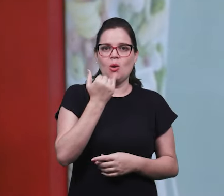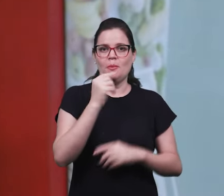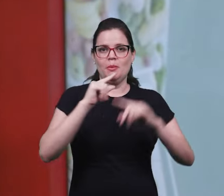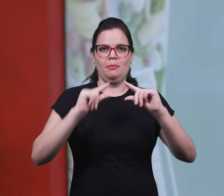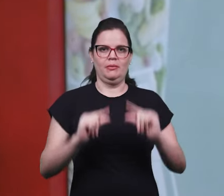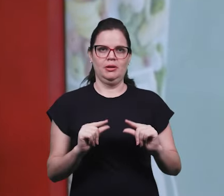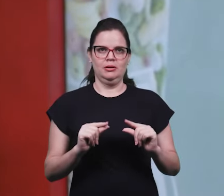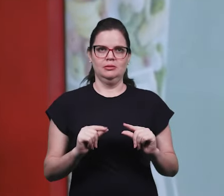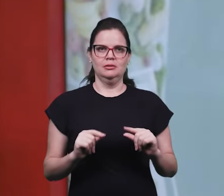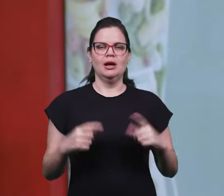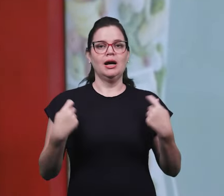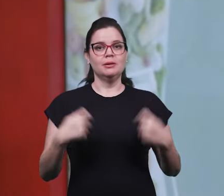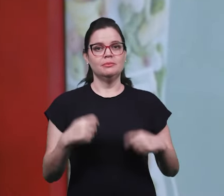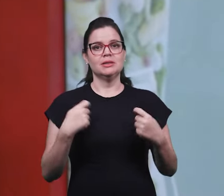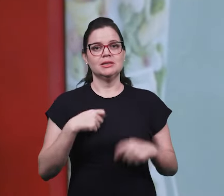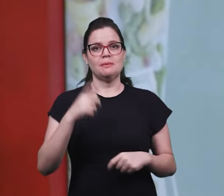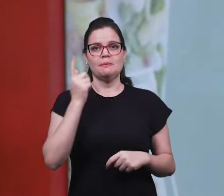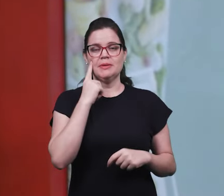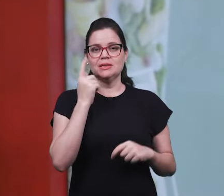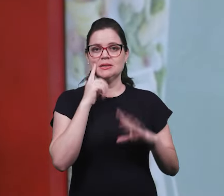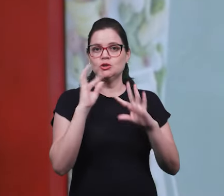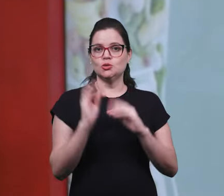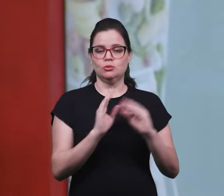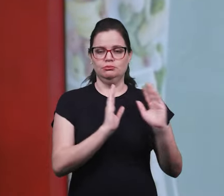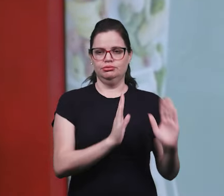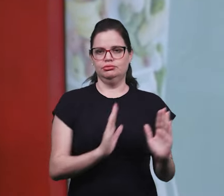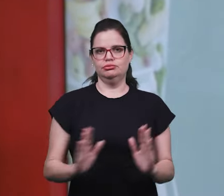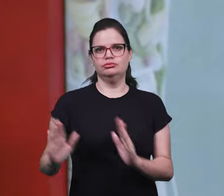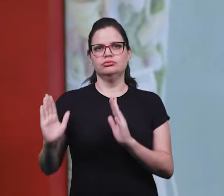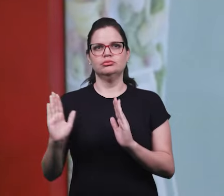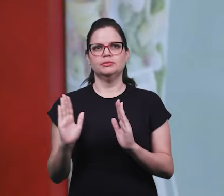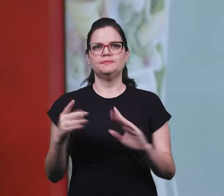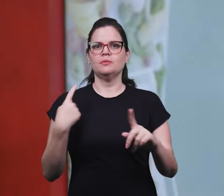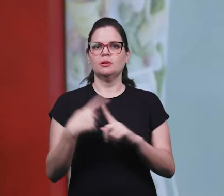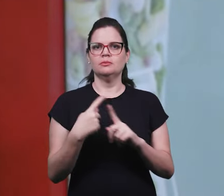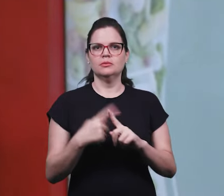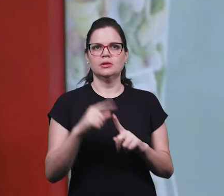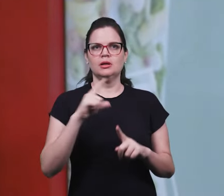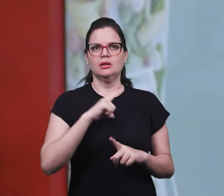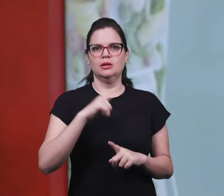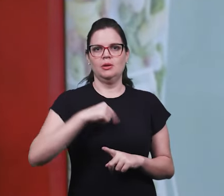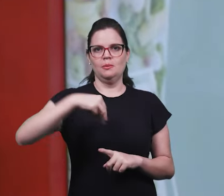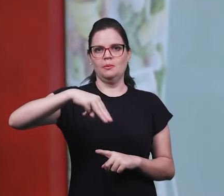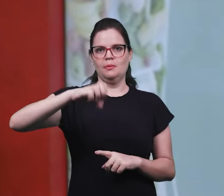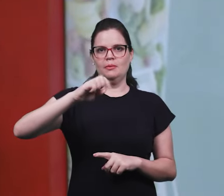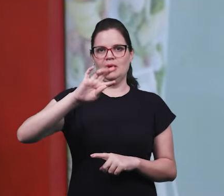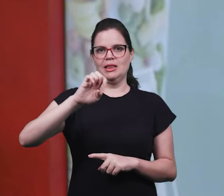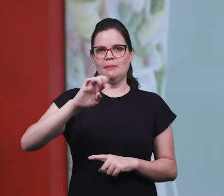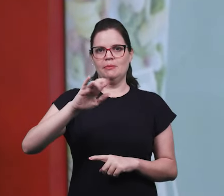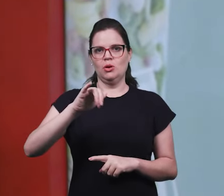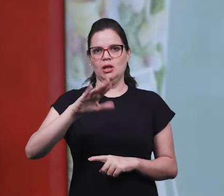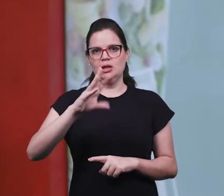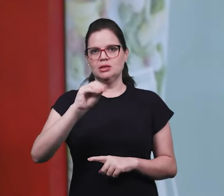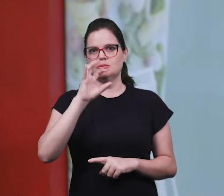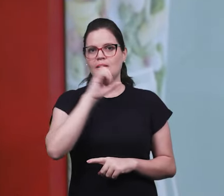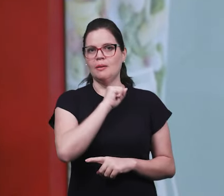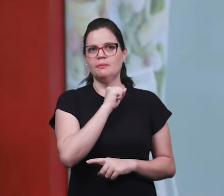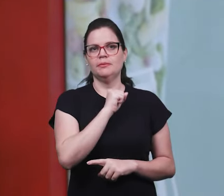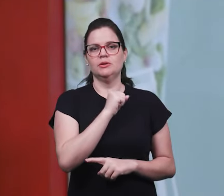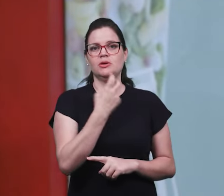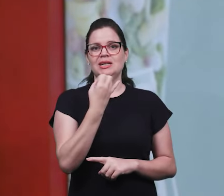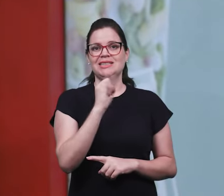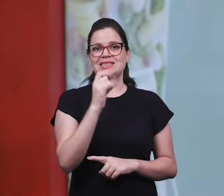o catabolismo da doença também que é uma doença que tem um catabolismo muito rápido muito alto principalmente se for um câncer de